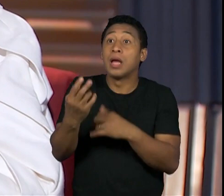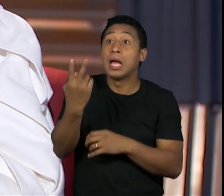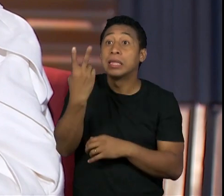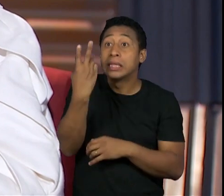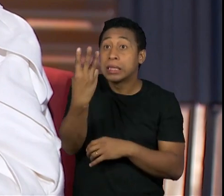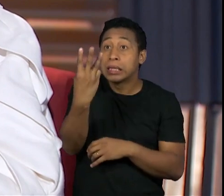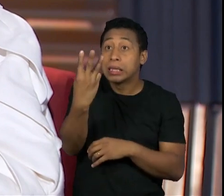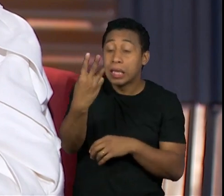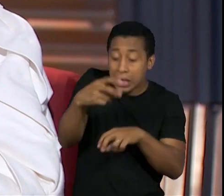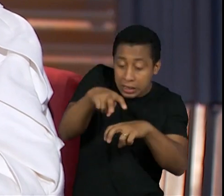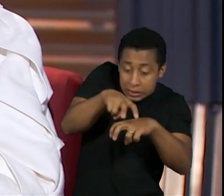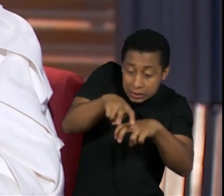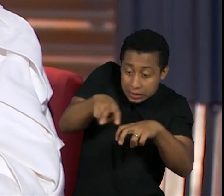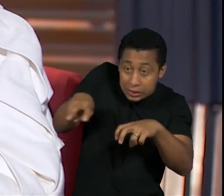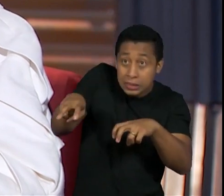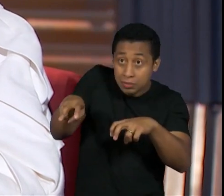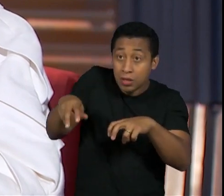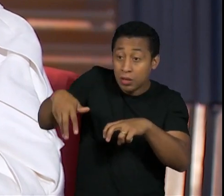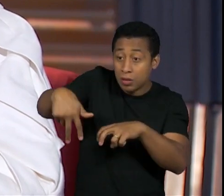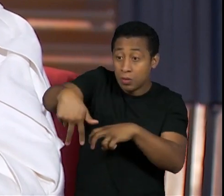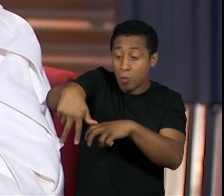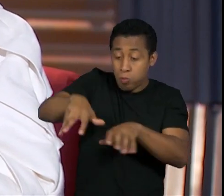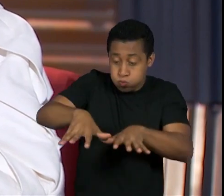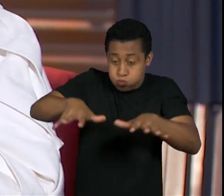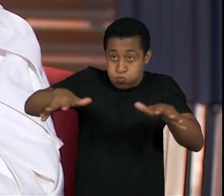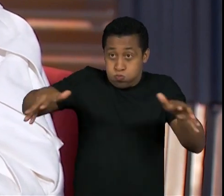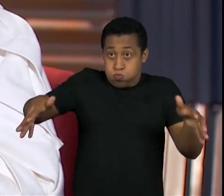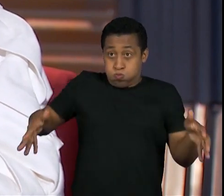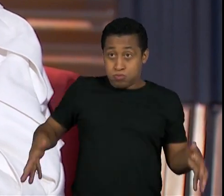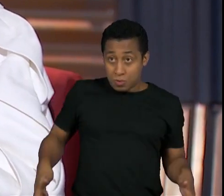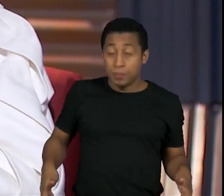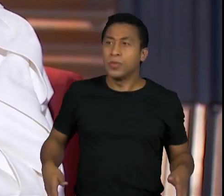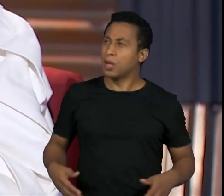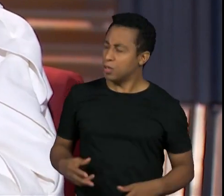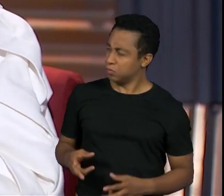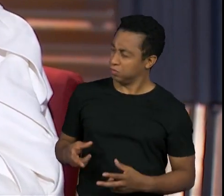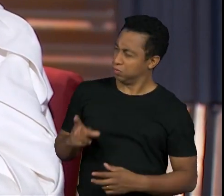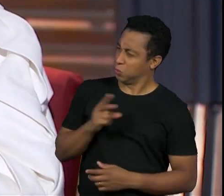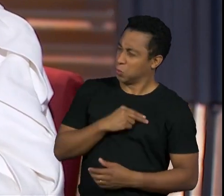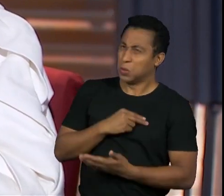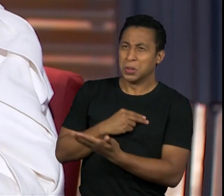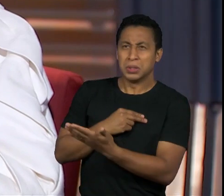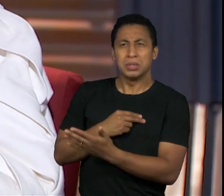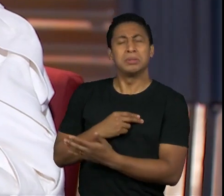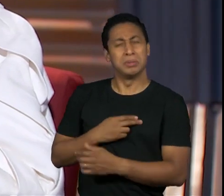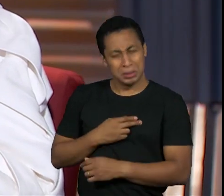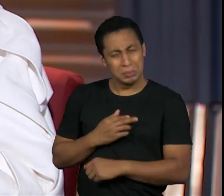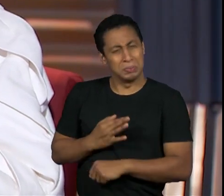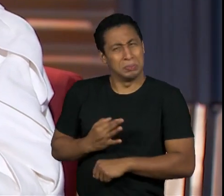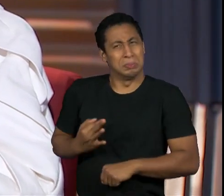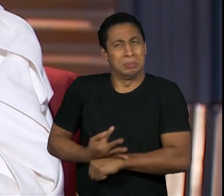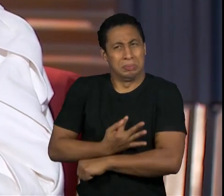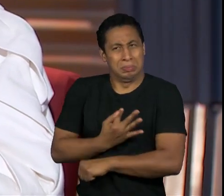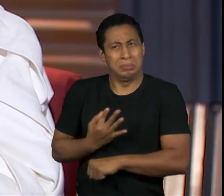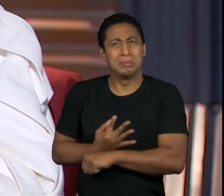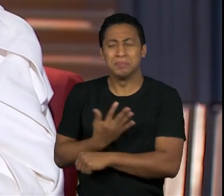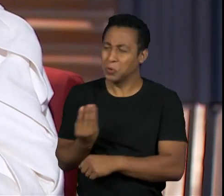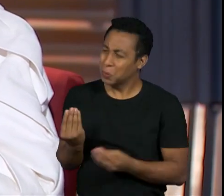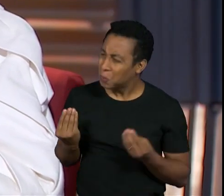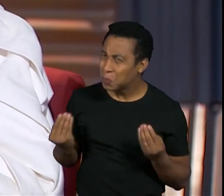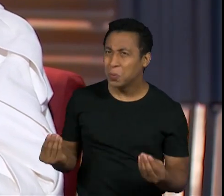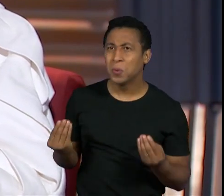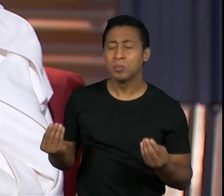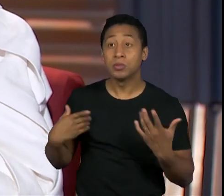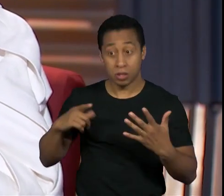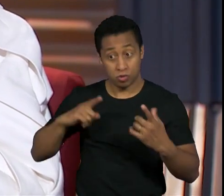especial da minha cidade, né, que é a maneira de produzir resistência mesmo dentro da violência e da imposição do